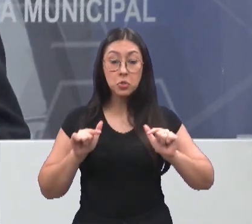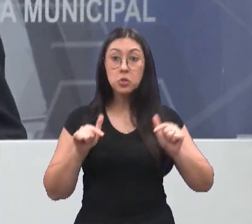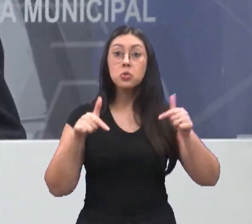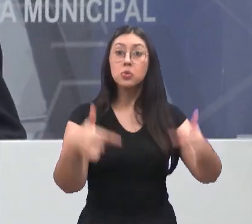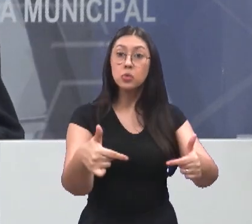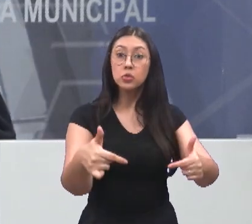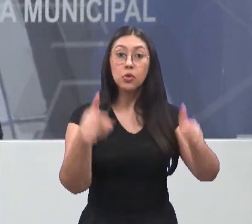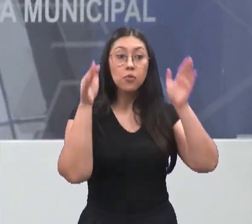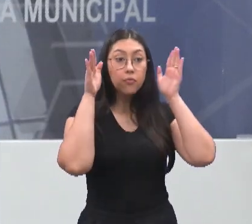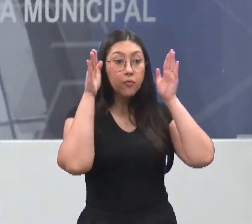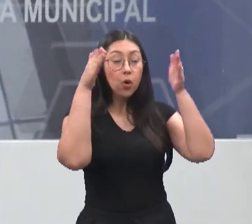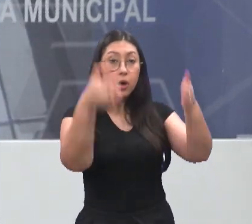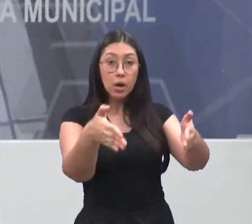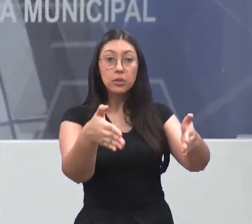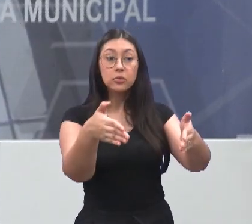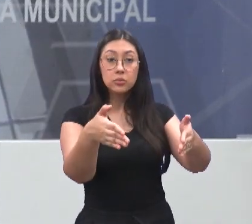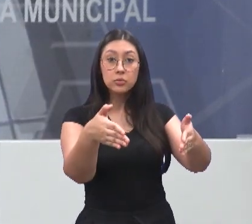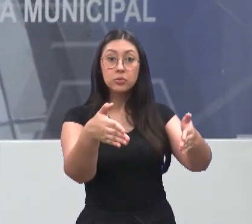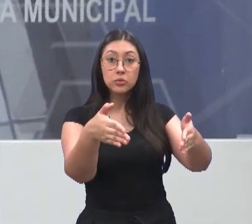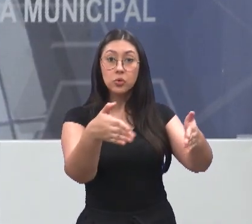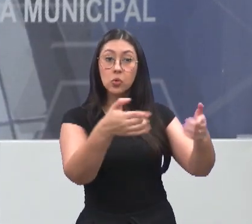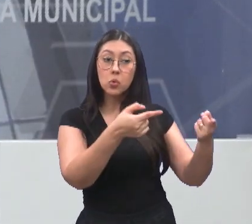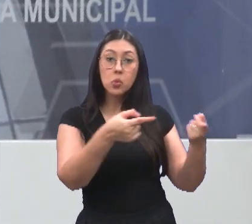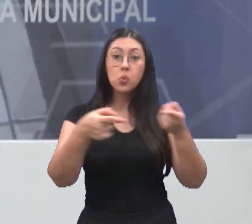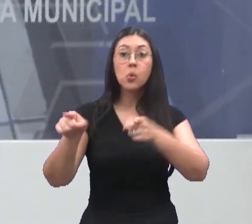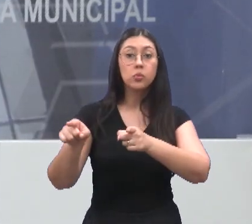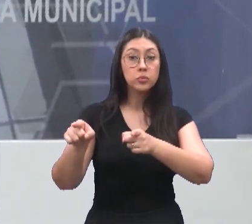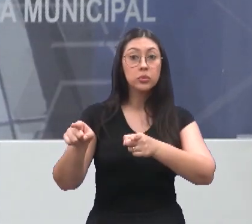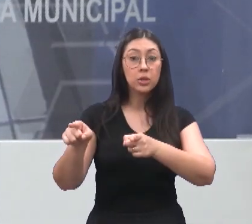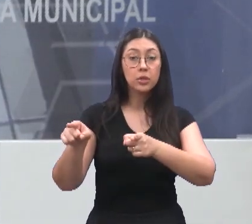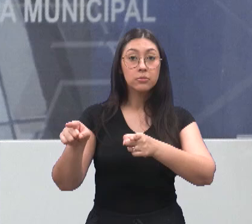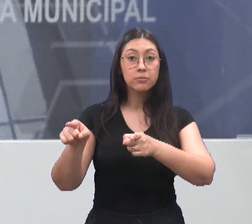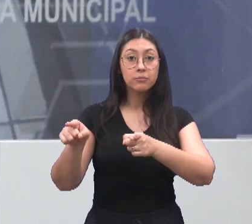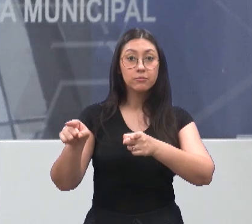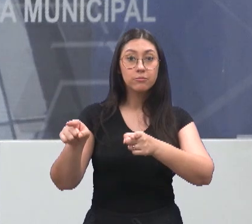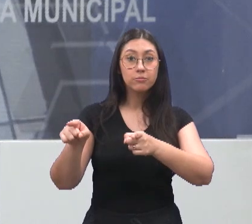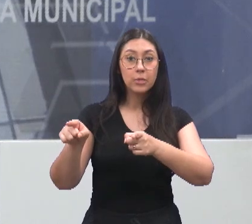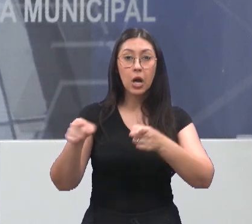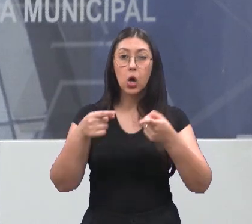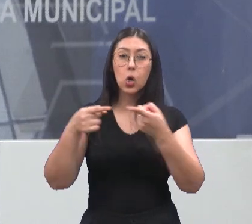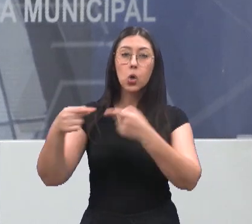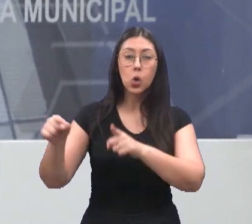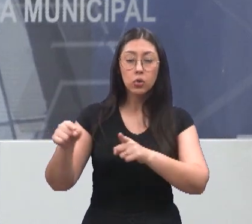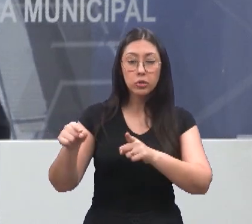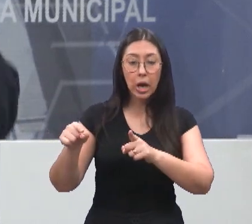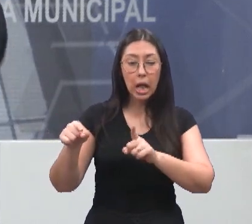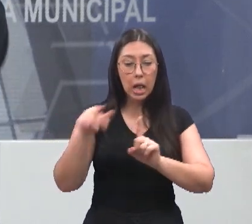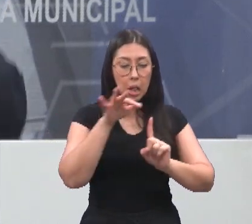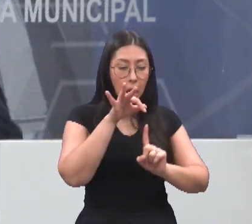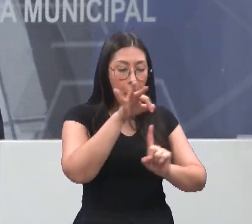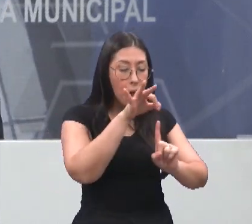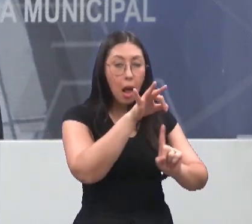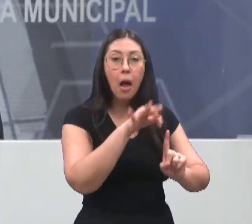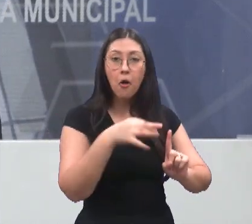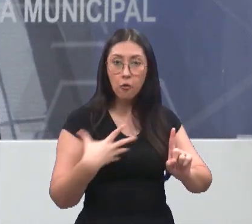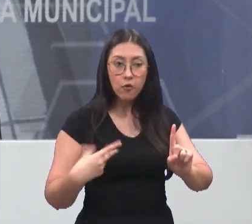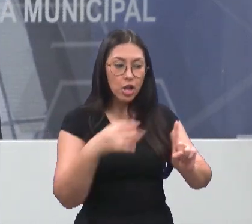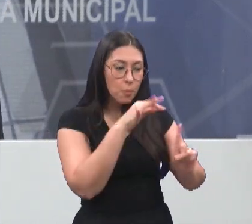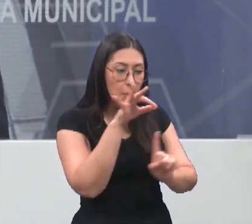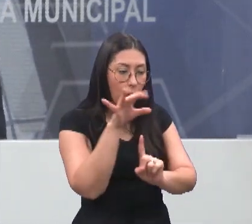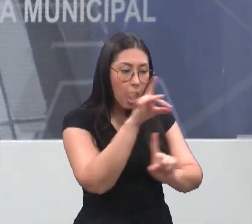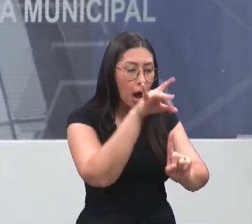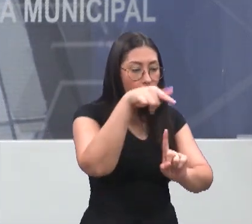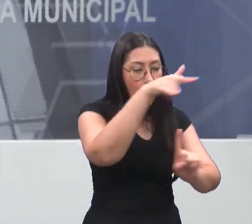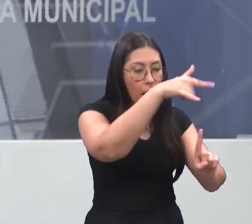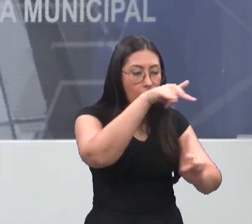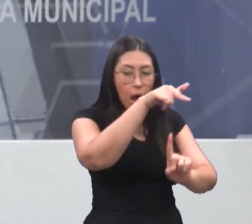voltado para o combate à alienação parental, exatamente inspirado por essas mulheres que aqui se encontram